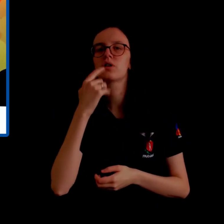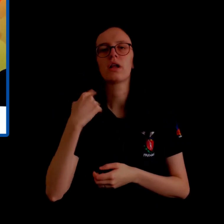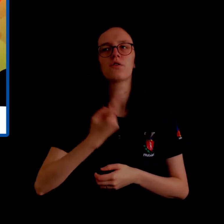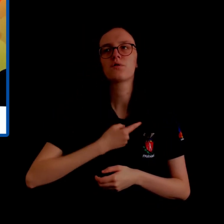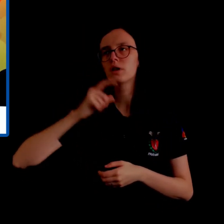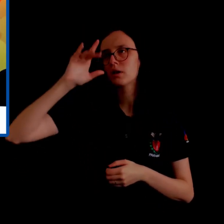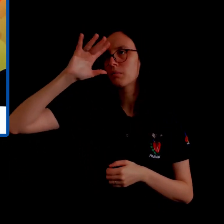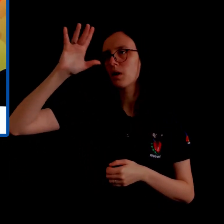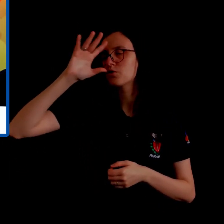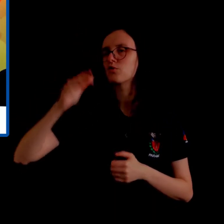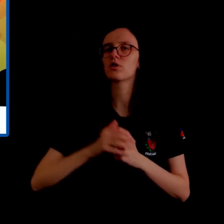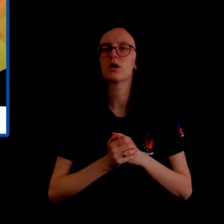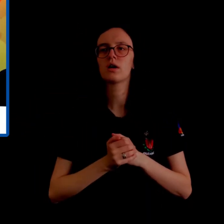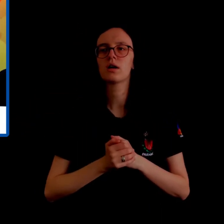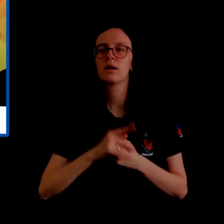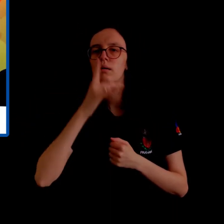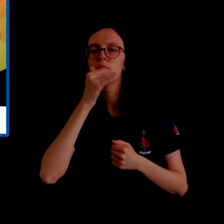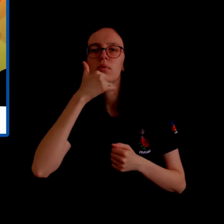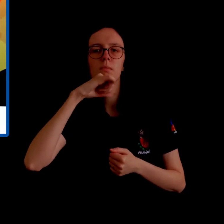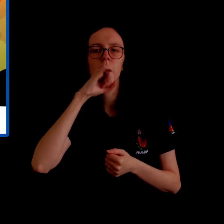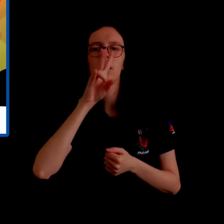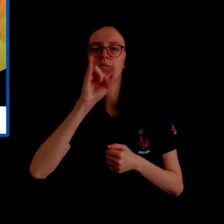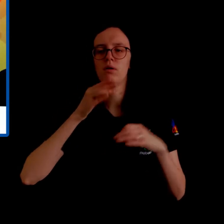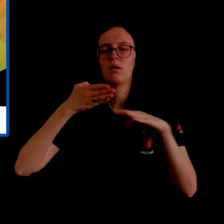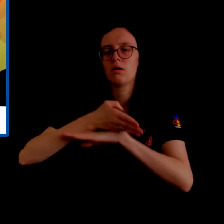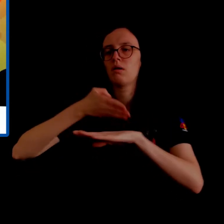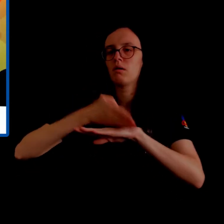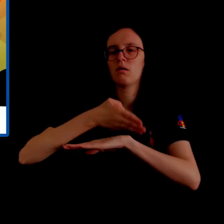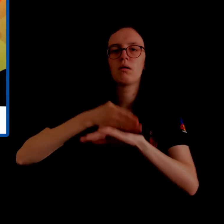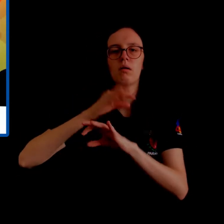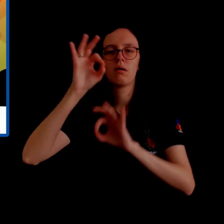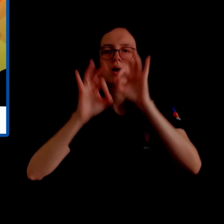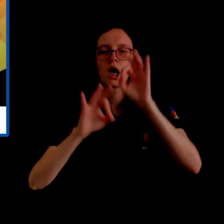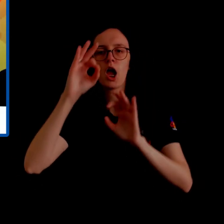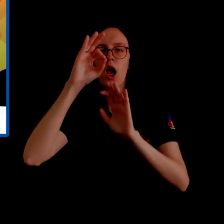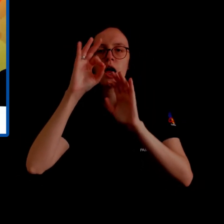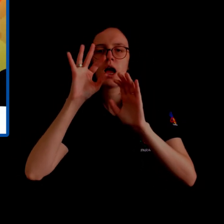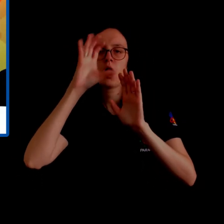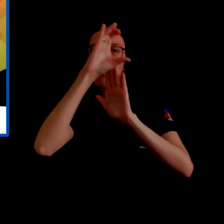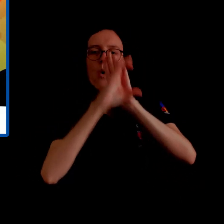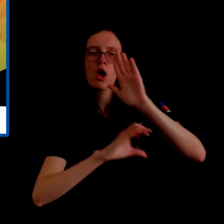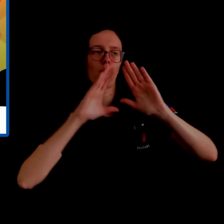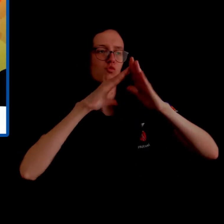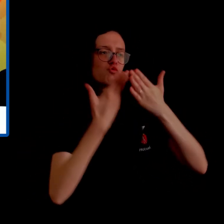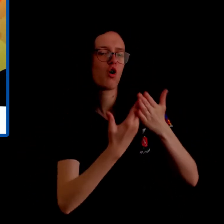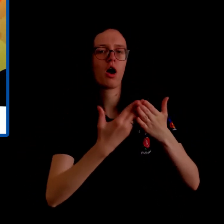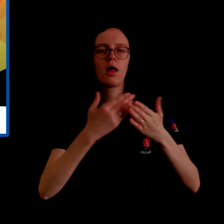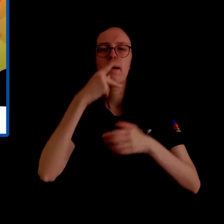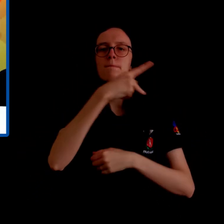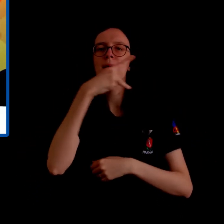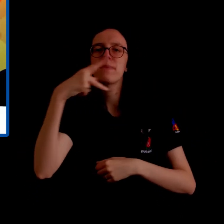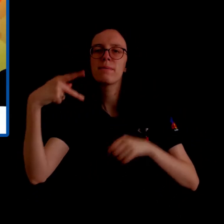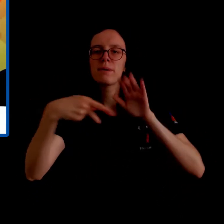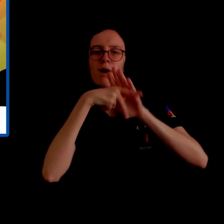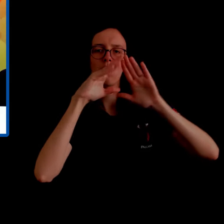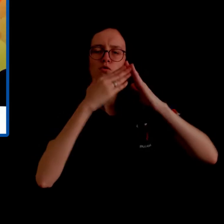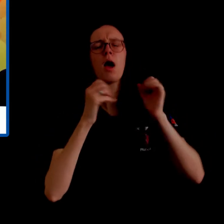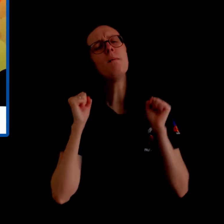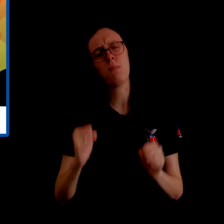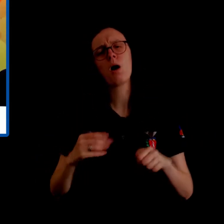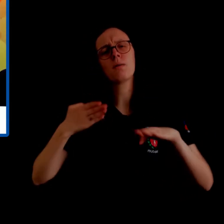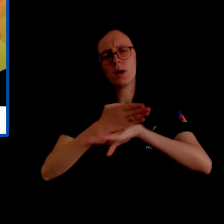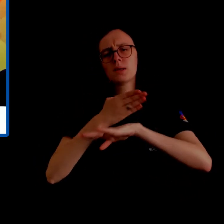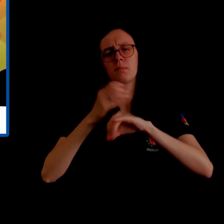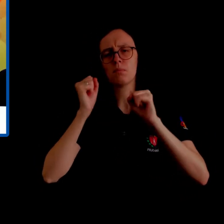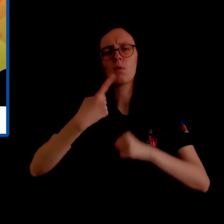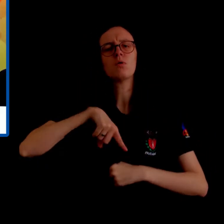que o pai vai ter atuação na montagem do currículo da escola, do projeto político-pedagógico. Ele pode até ter, nós